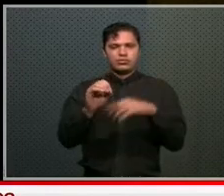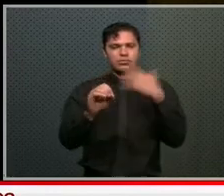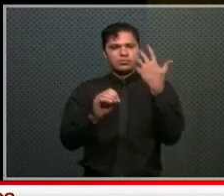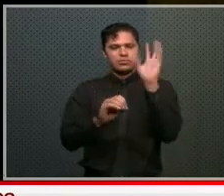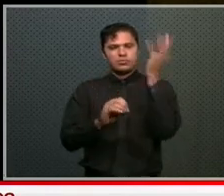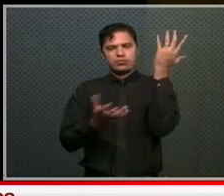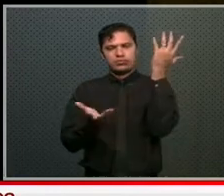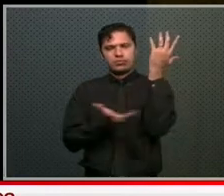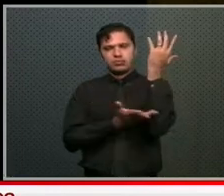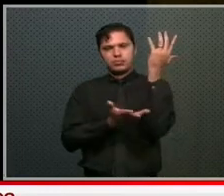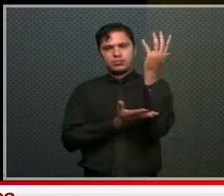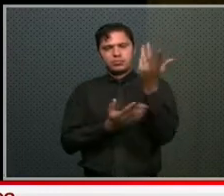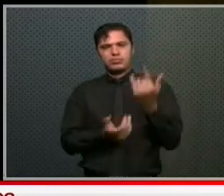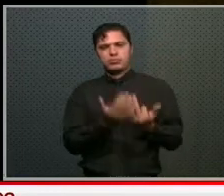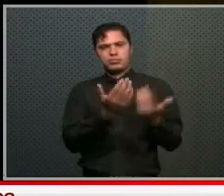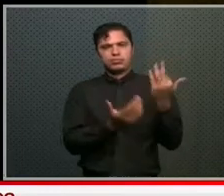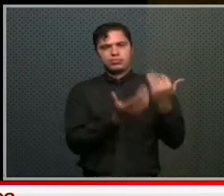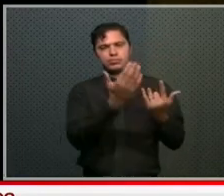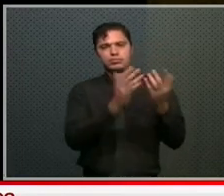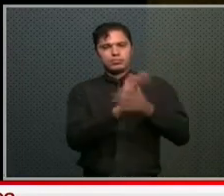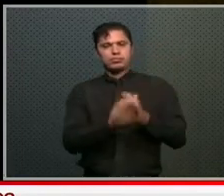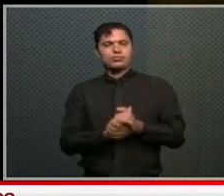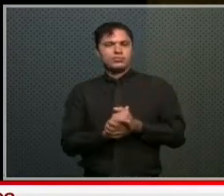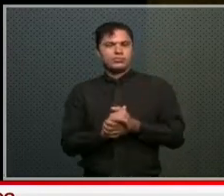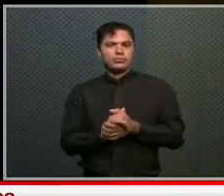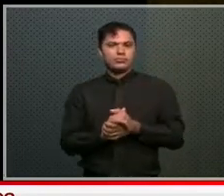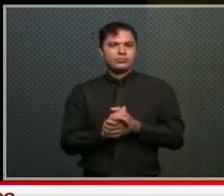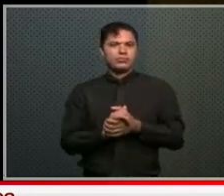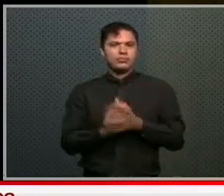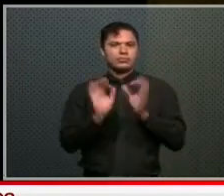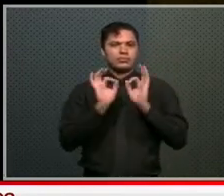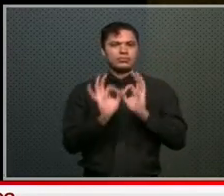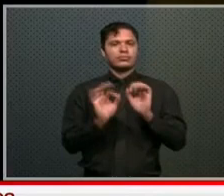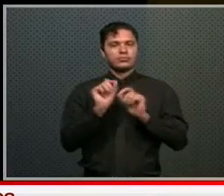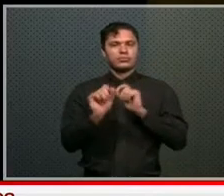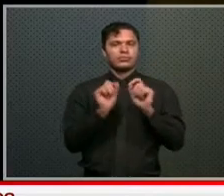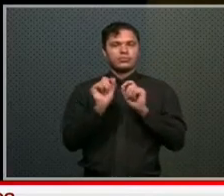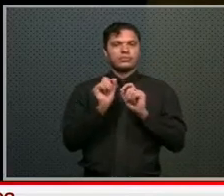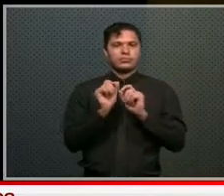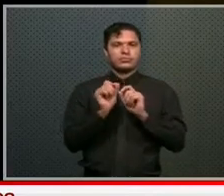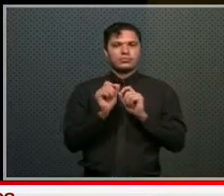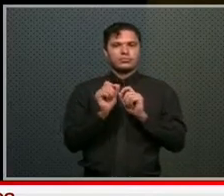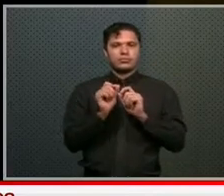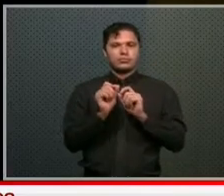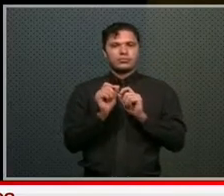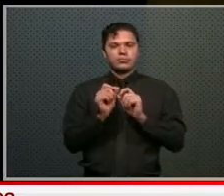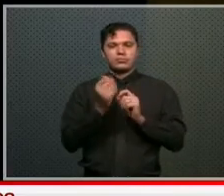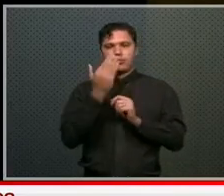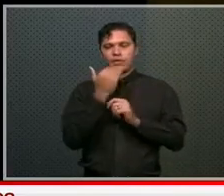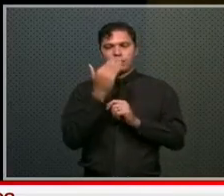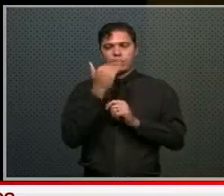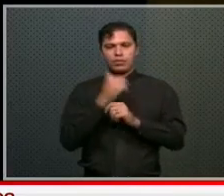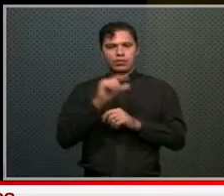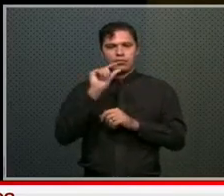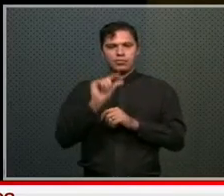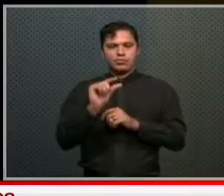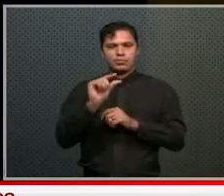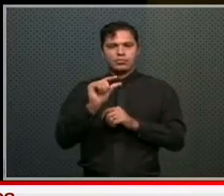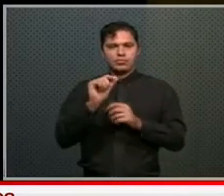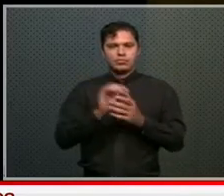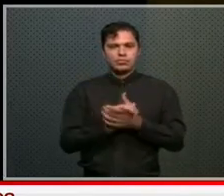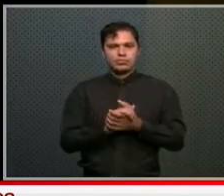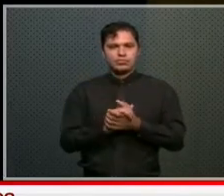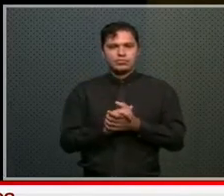e que resultava obviamente em baixo consumo de alimento em